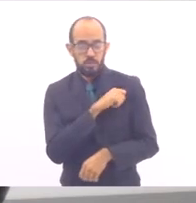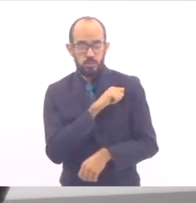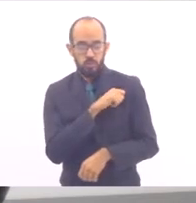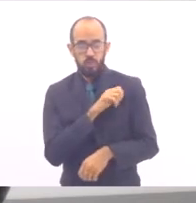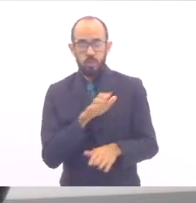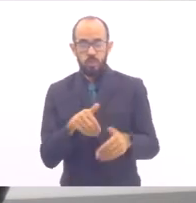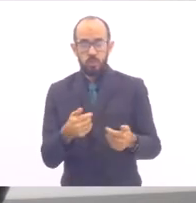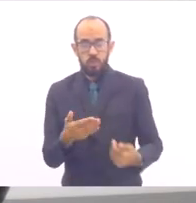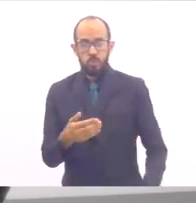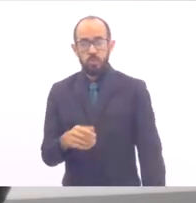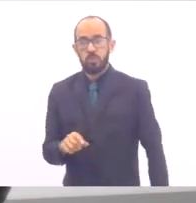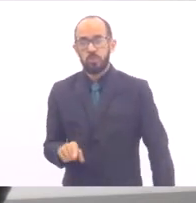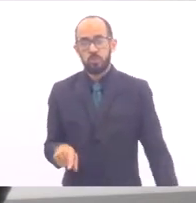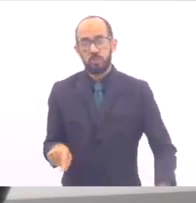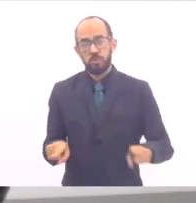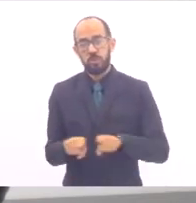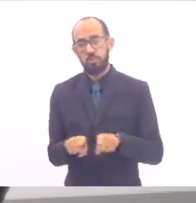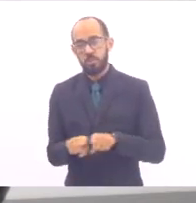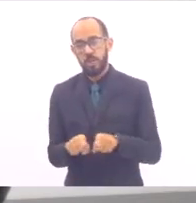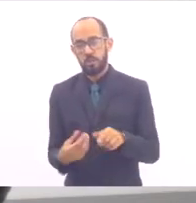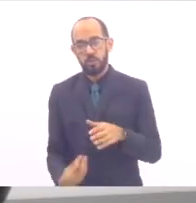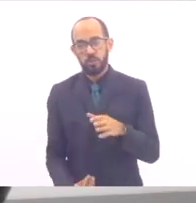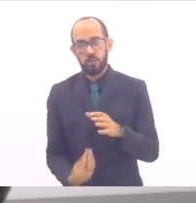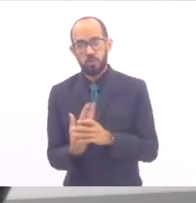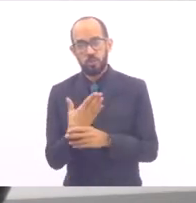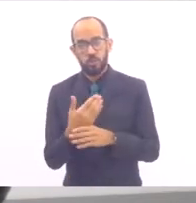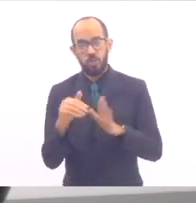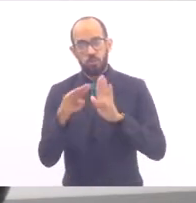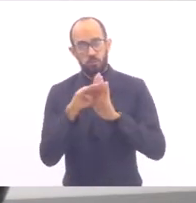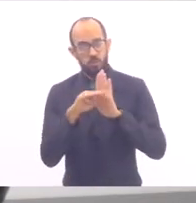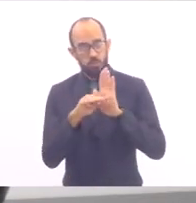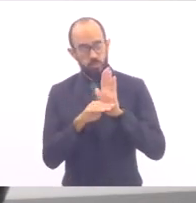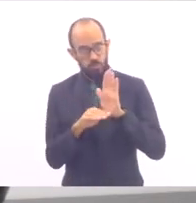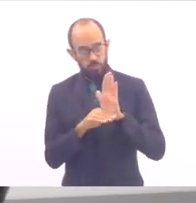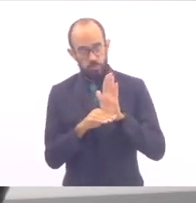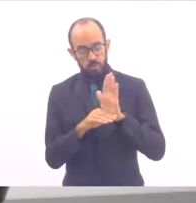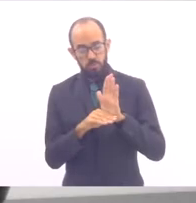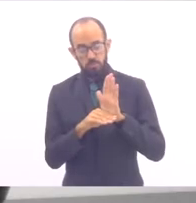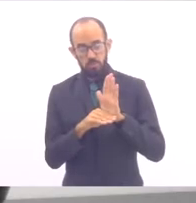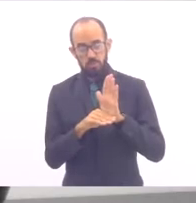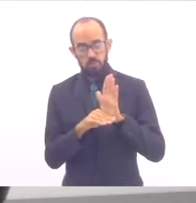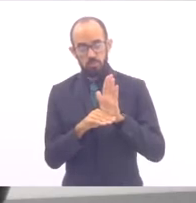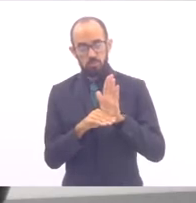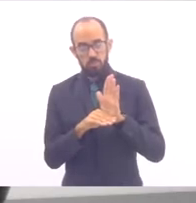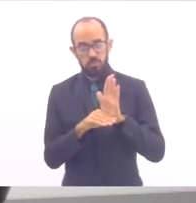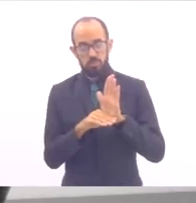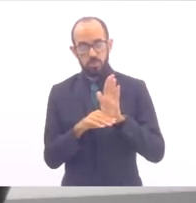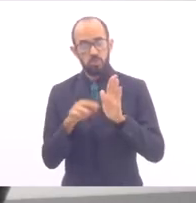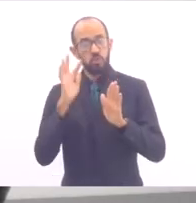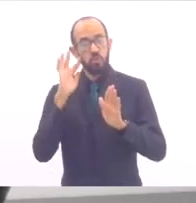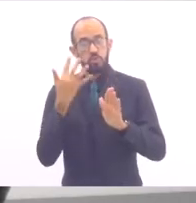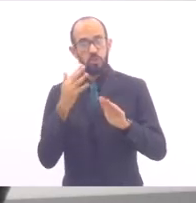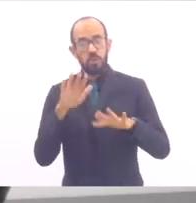até criamos um procedimento sancionatório. Todavia,